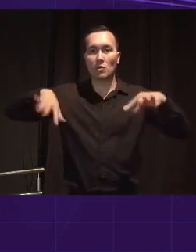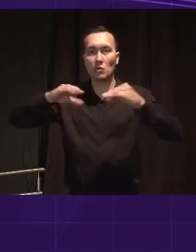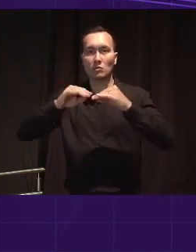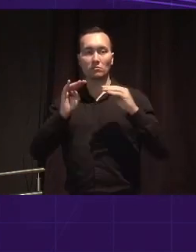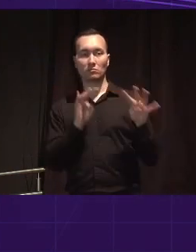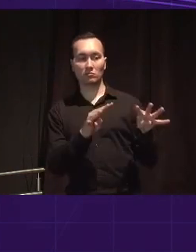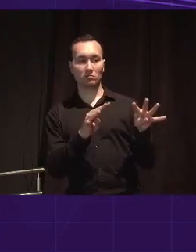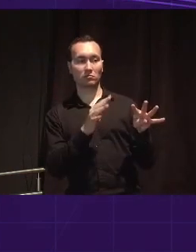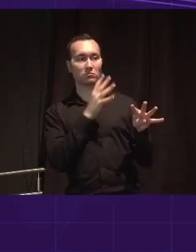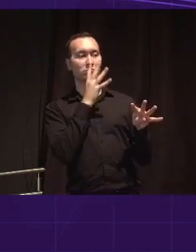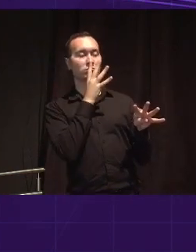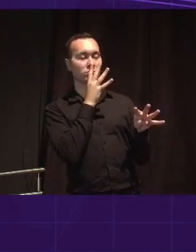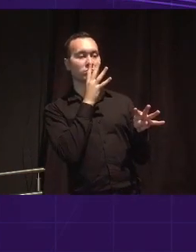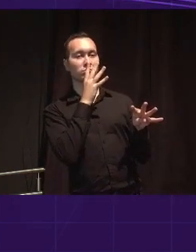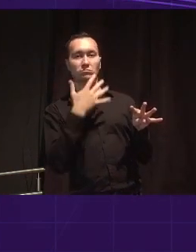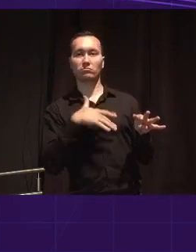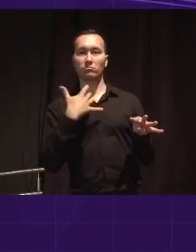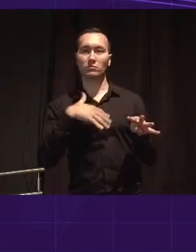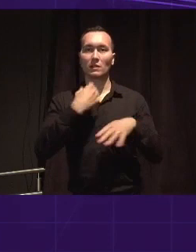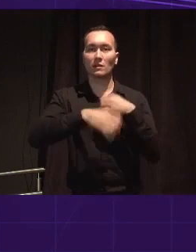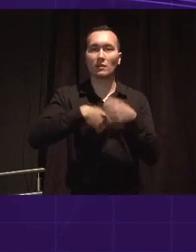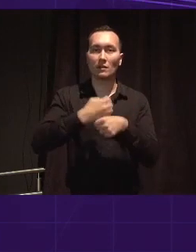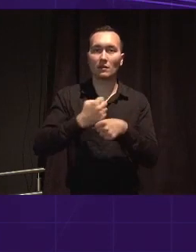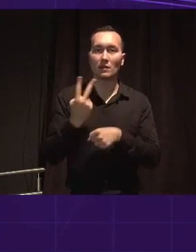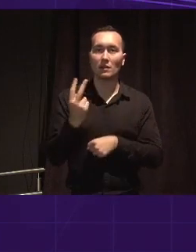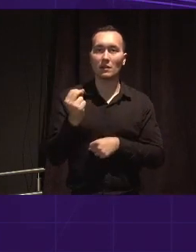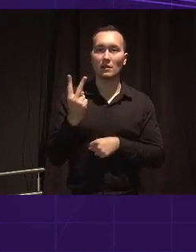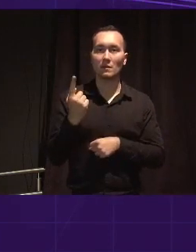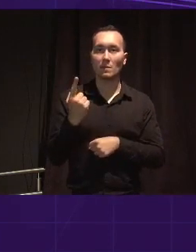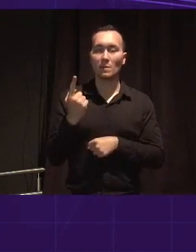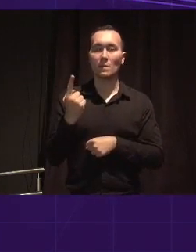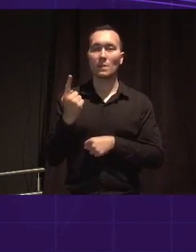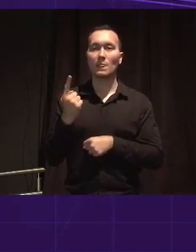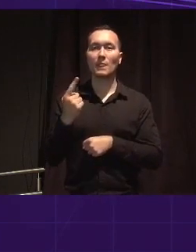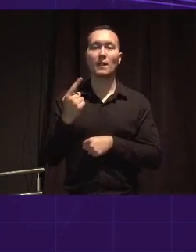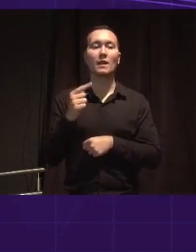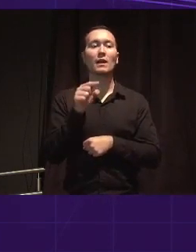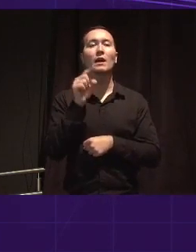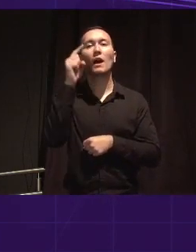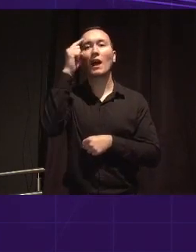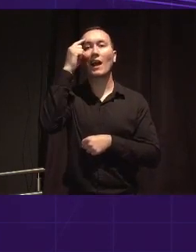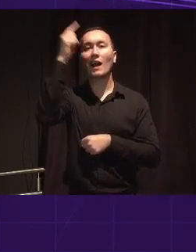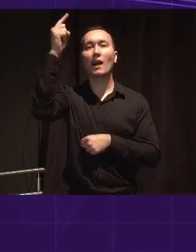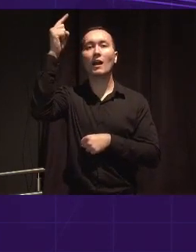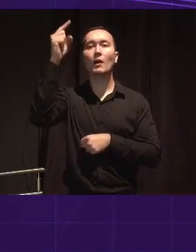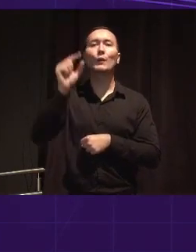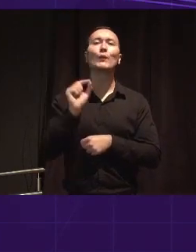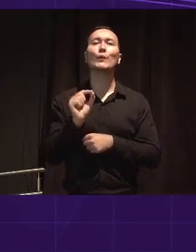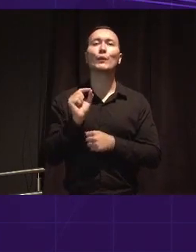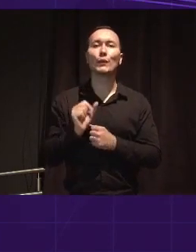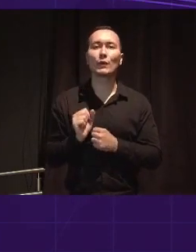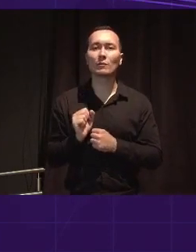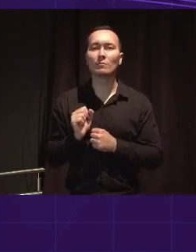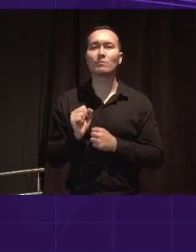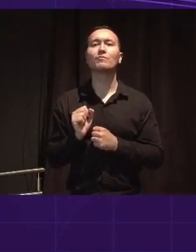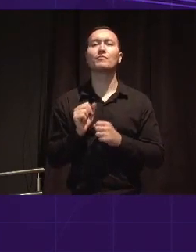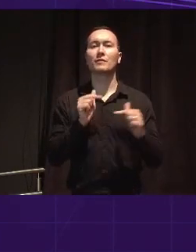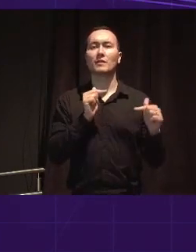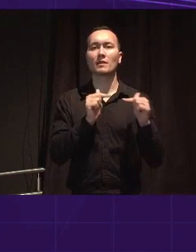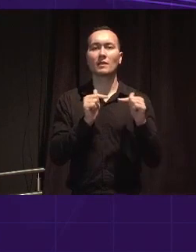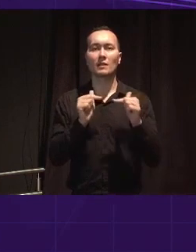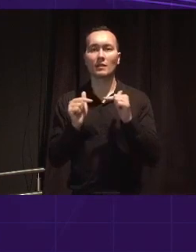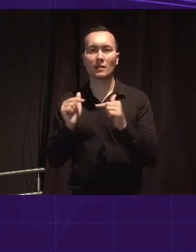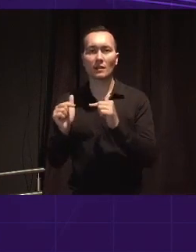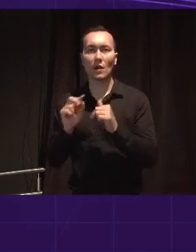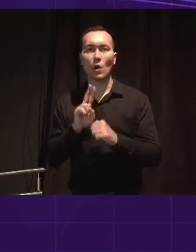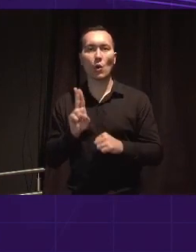seus times, né? Em 2021, entrou essa ideia de trabalhar com Product Ops